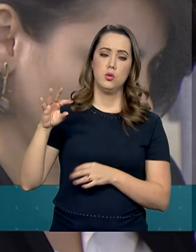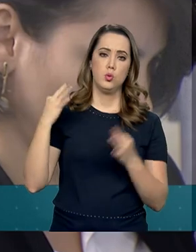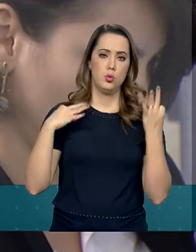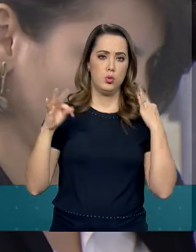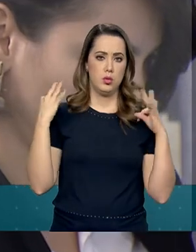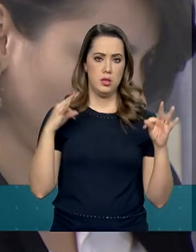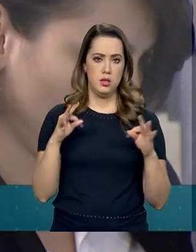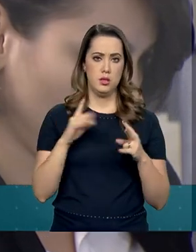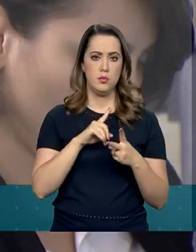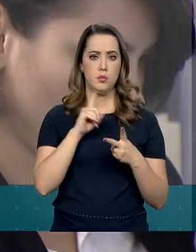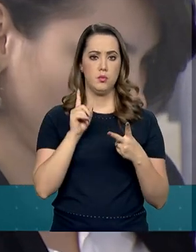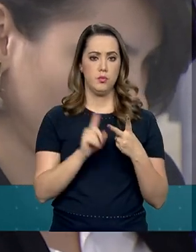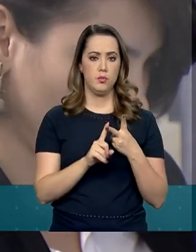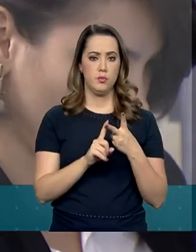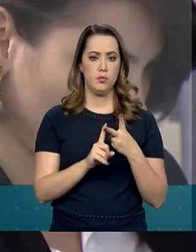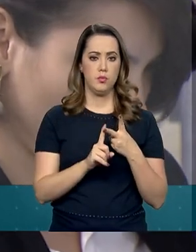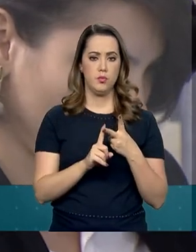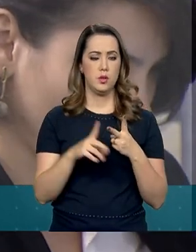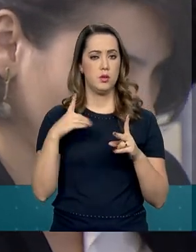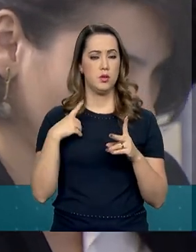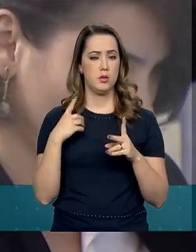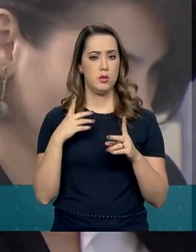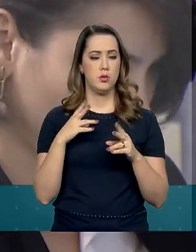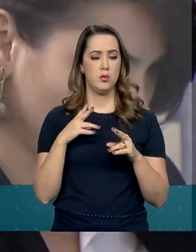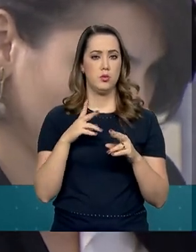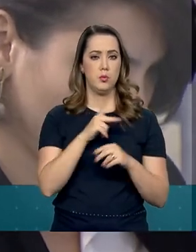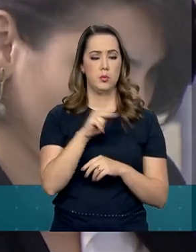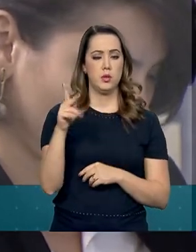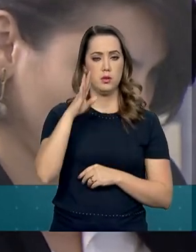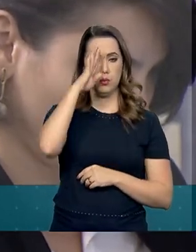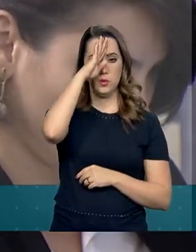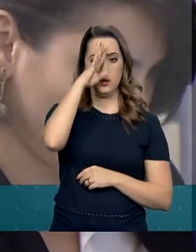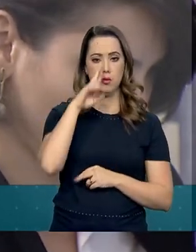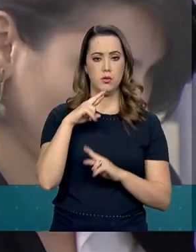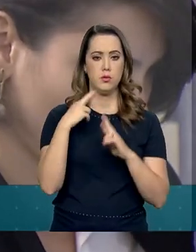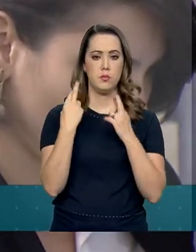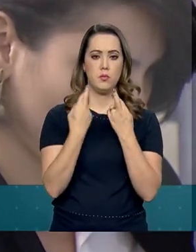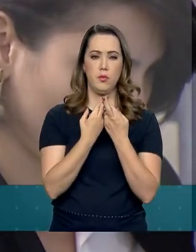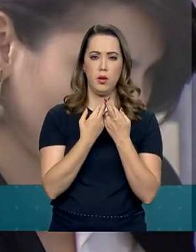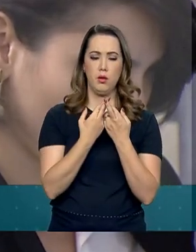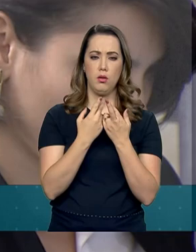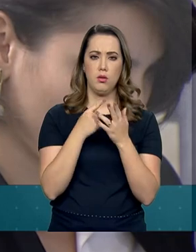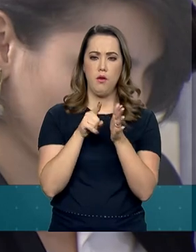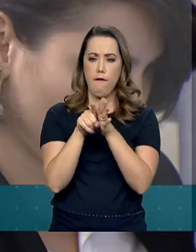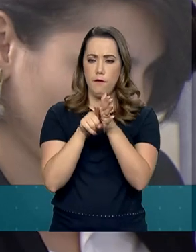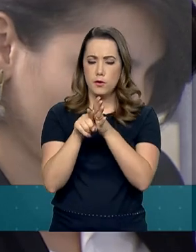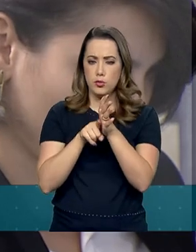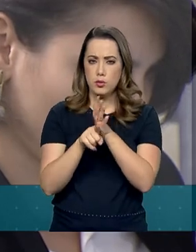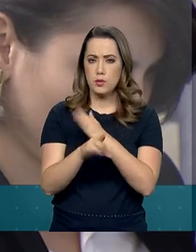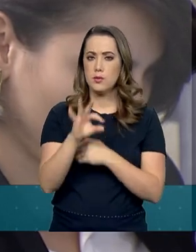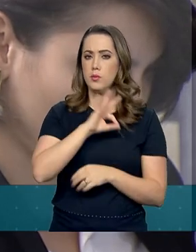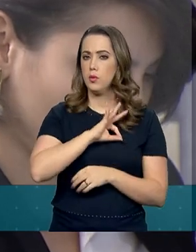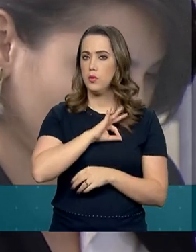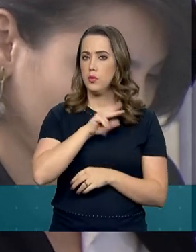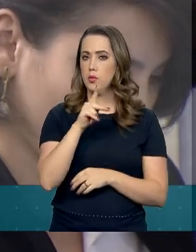presidente teve com é teve acesso àa as investigações a polícia federal essa minha primeira pergunta em